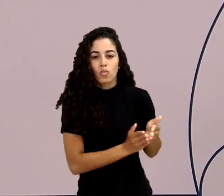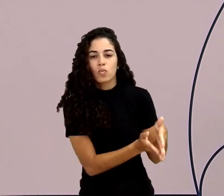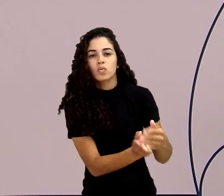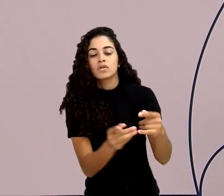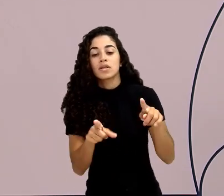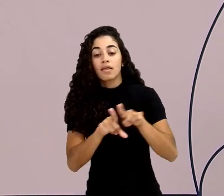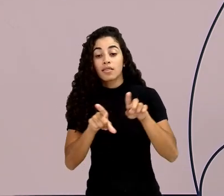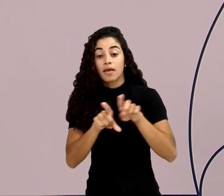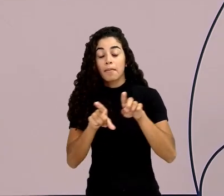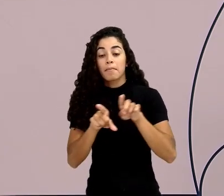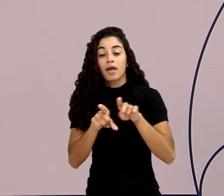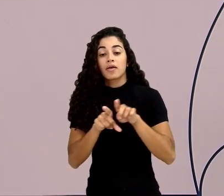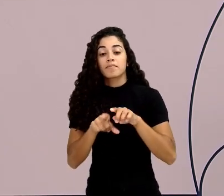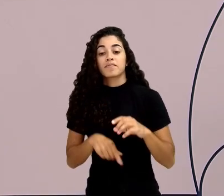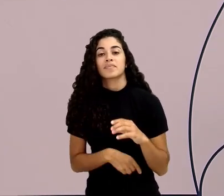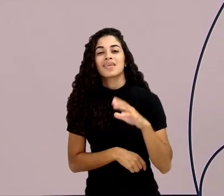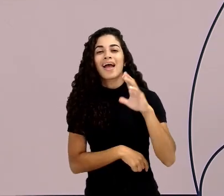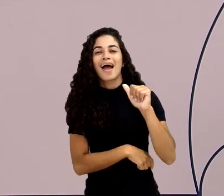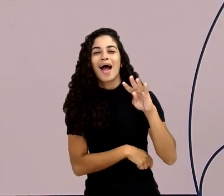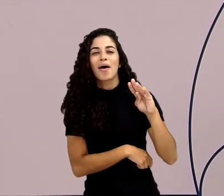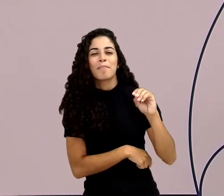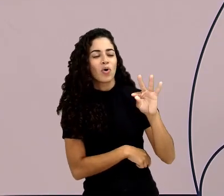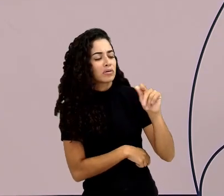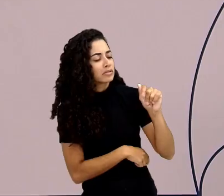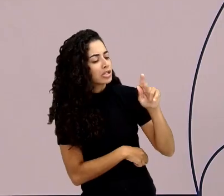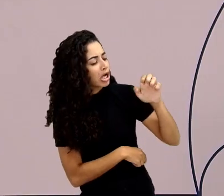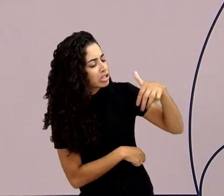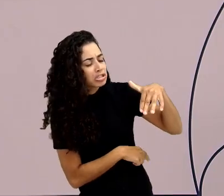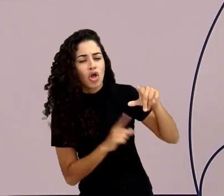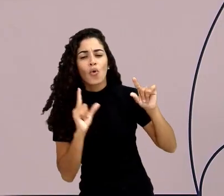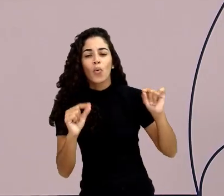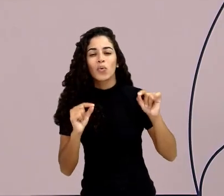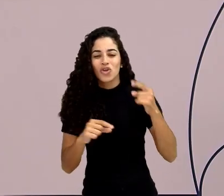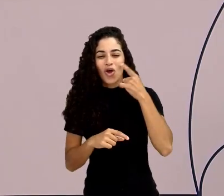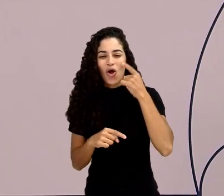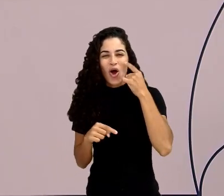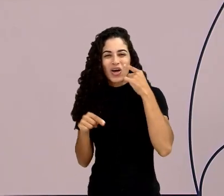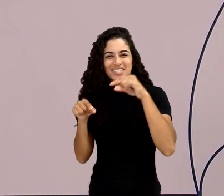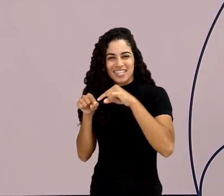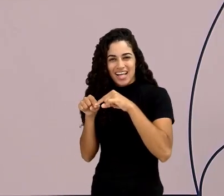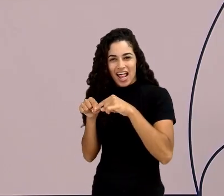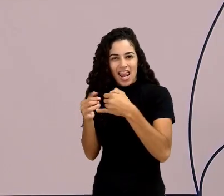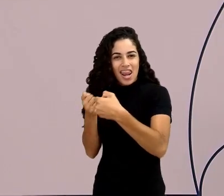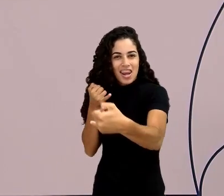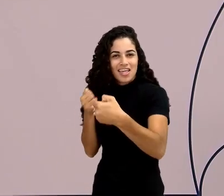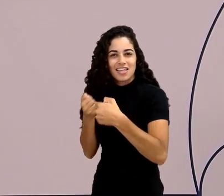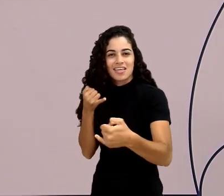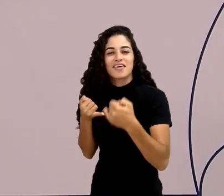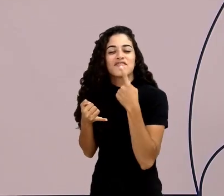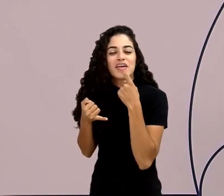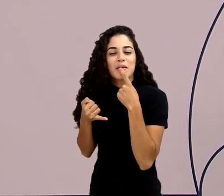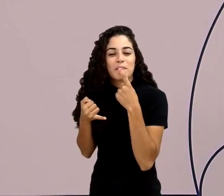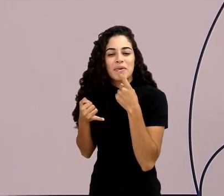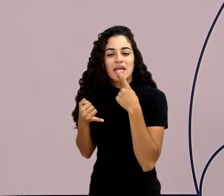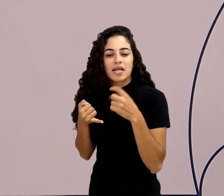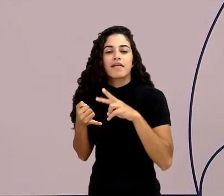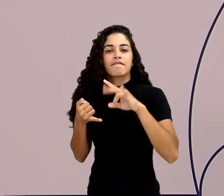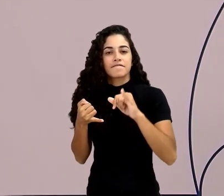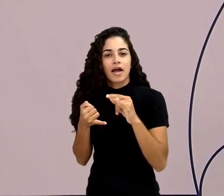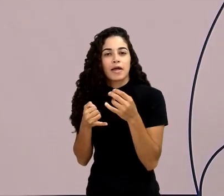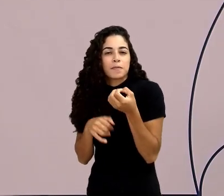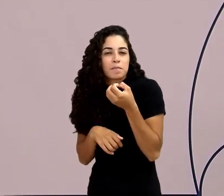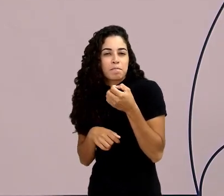a navegação de cabotagem que eu falei é essa linhazinha aqui, ó, vermelha, onde ele vem sem se afastar muito